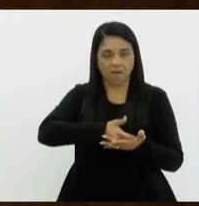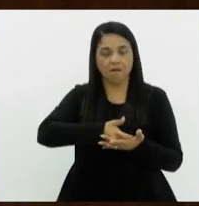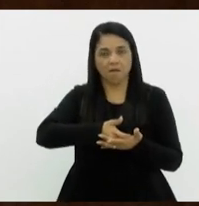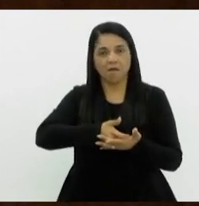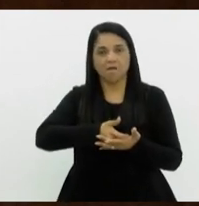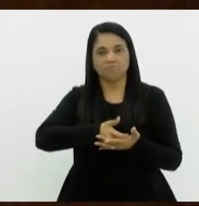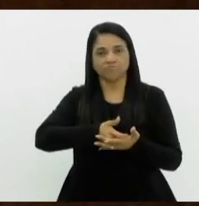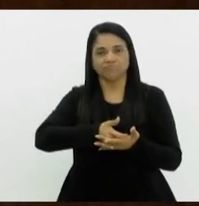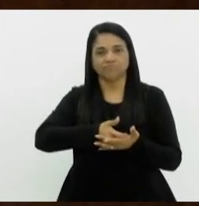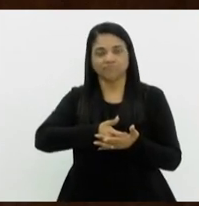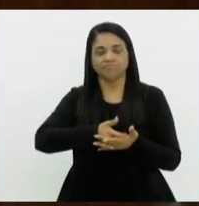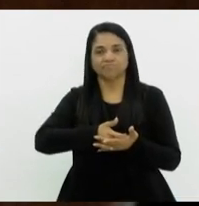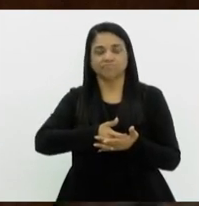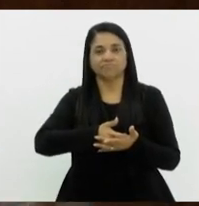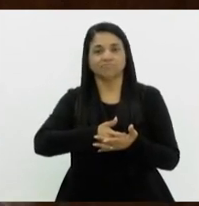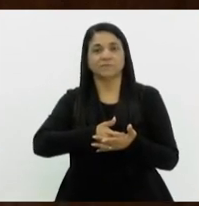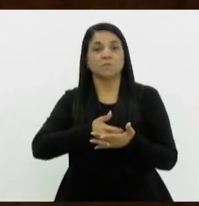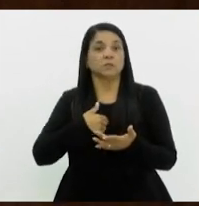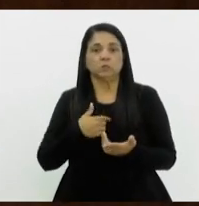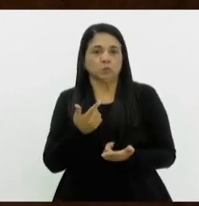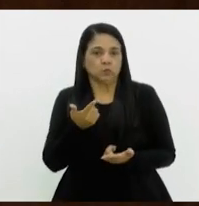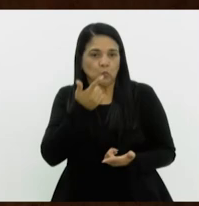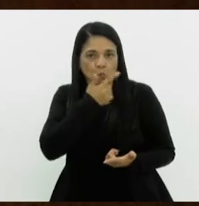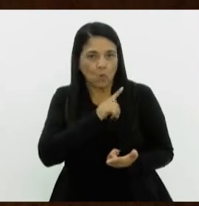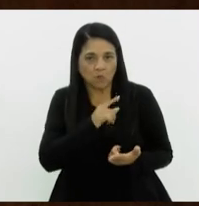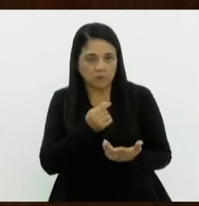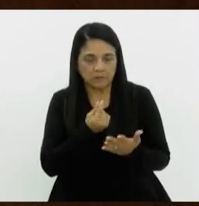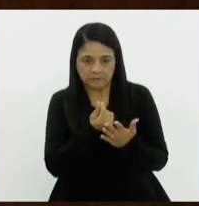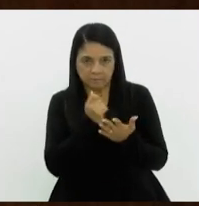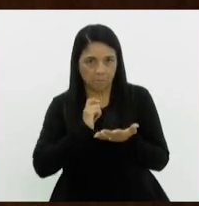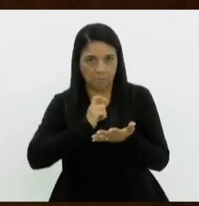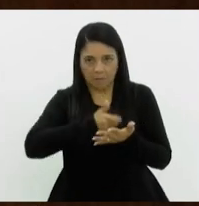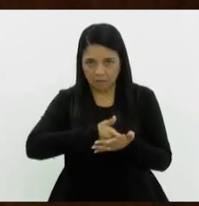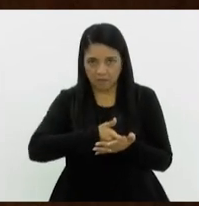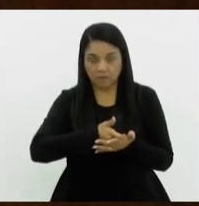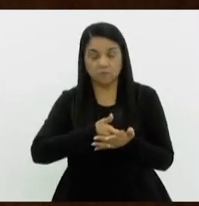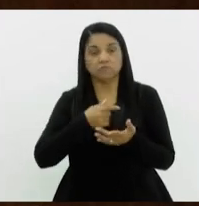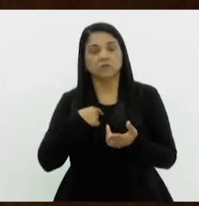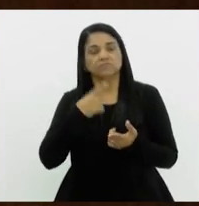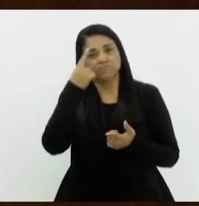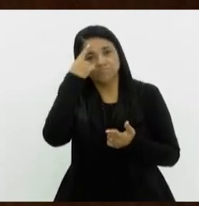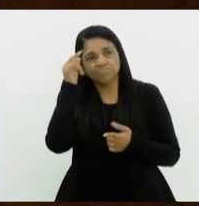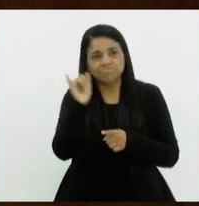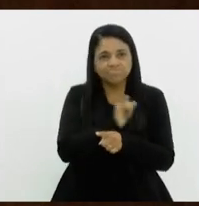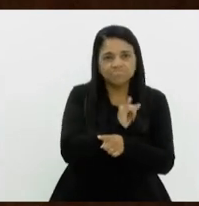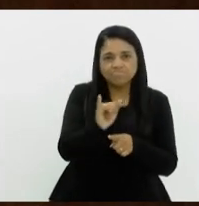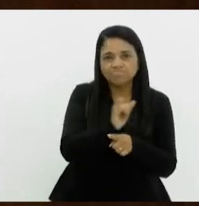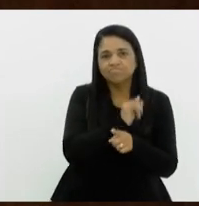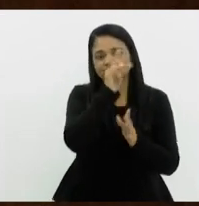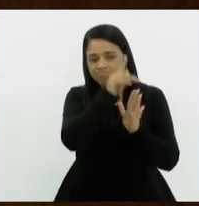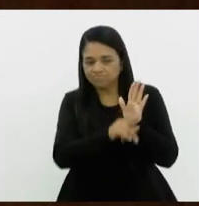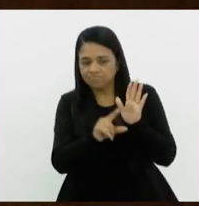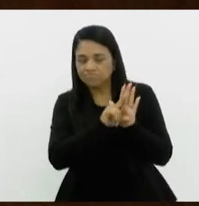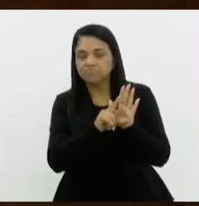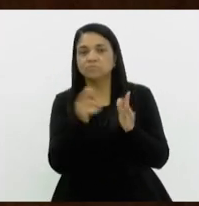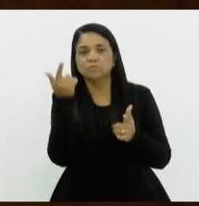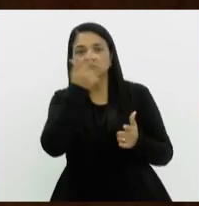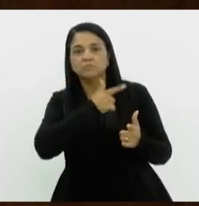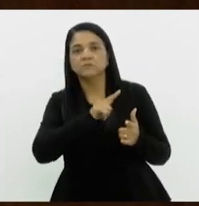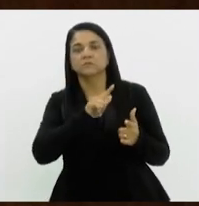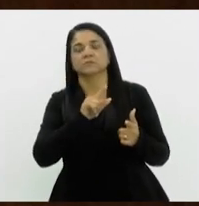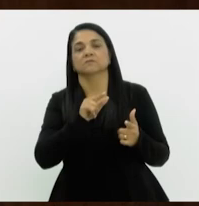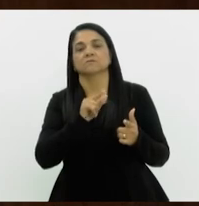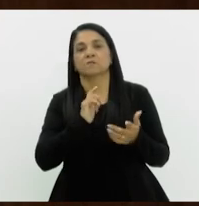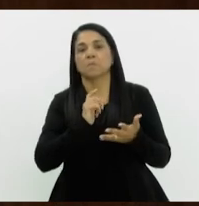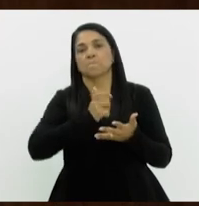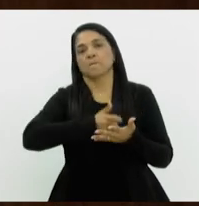muitas dessas vezes ele não tem essa condição. Então a gente criou uma forma com que ele possa honrar os seus compromissos. É